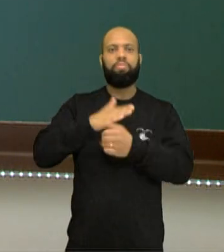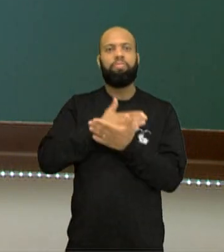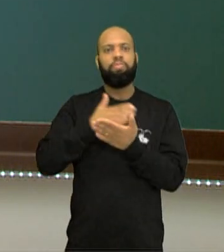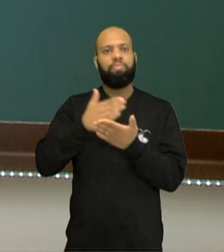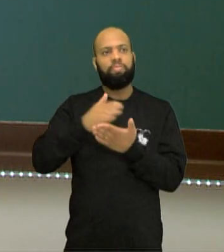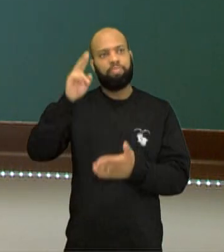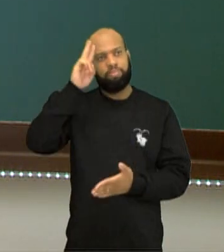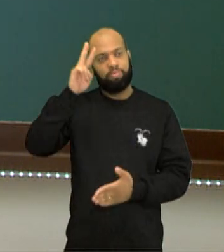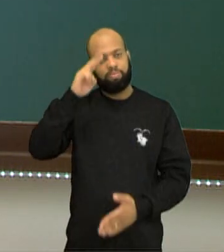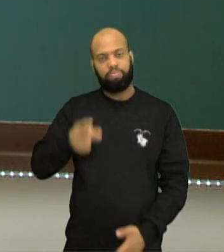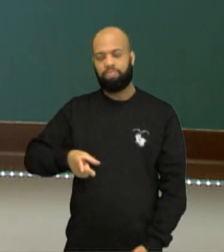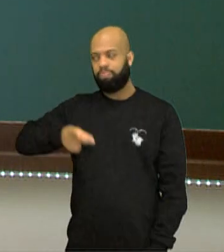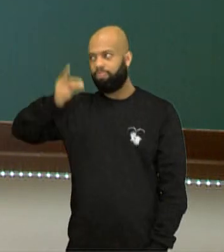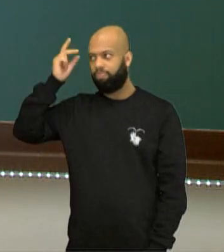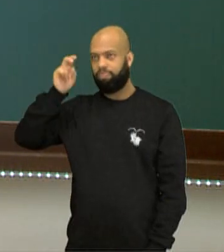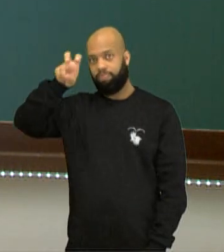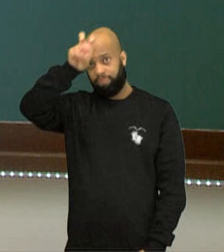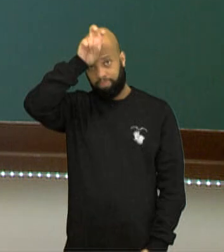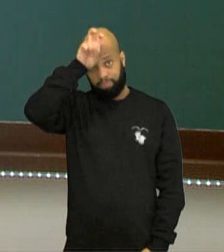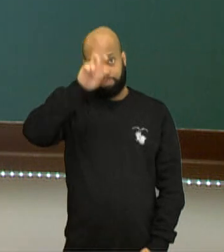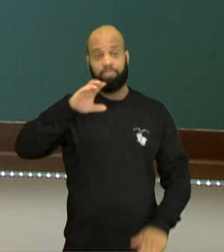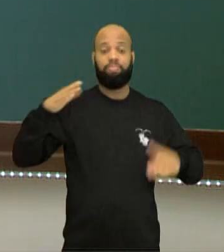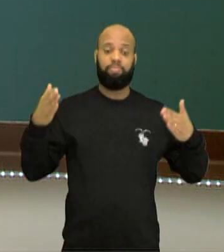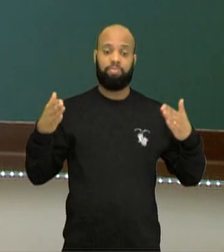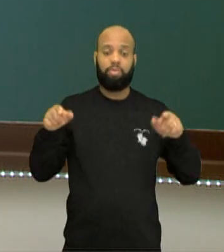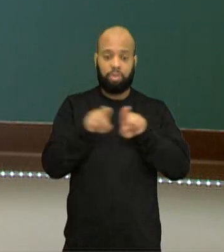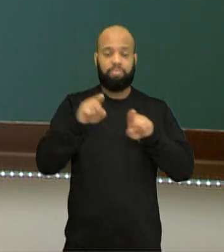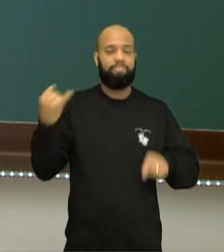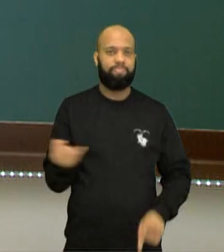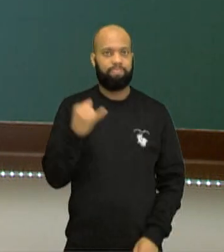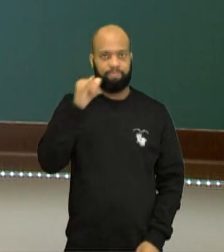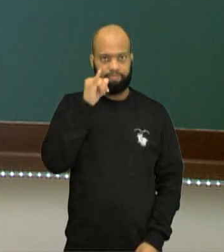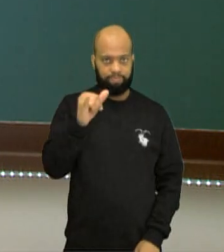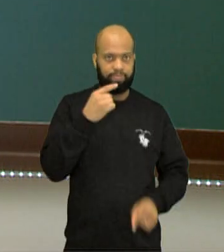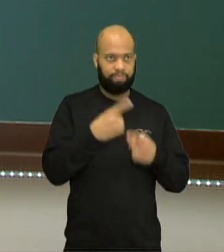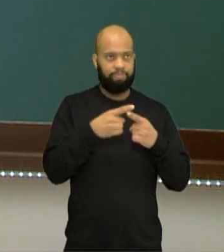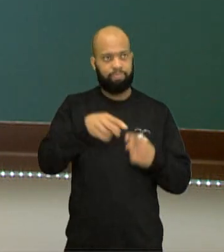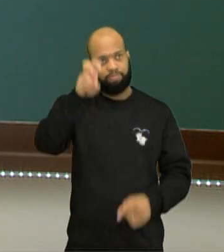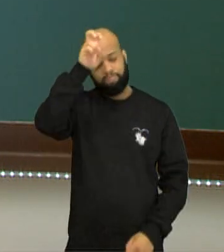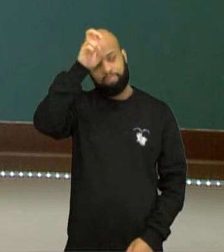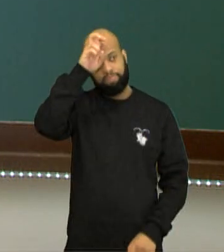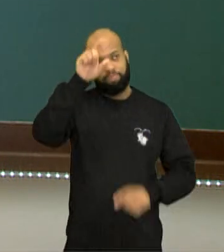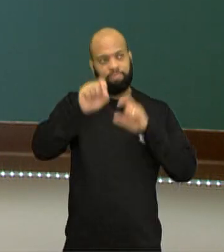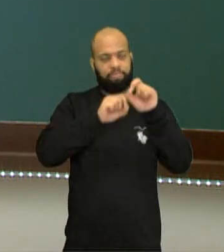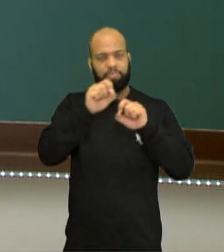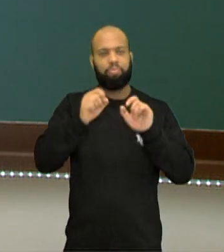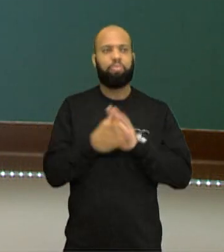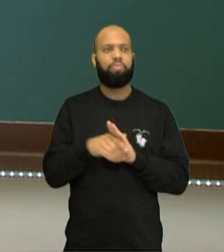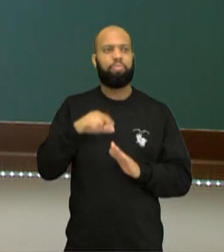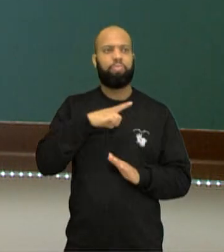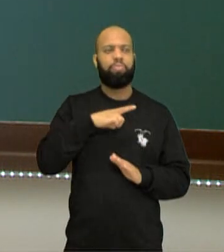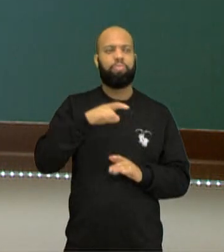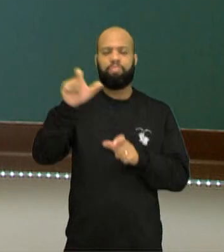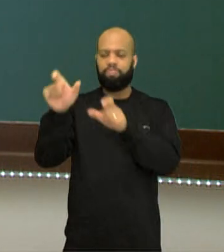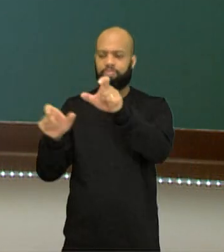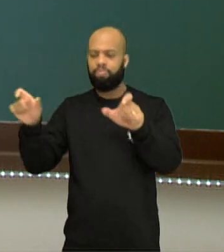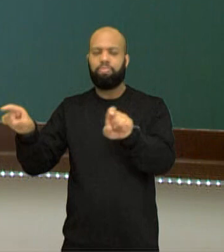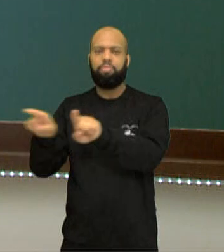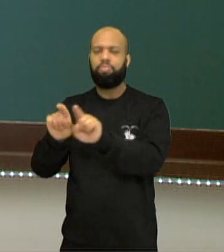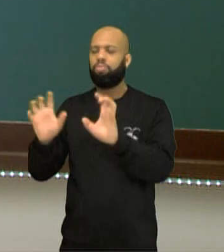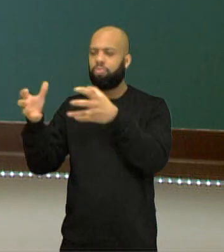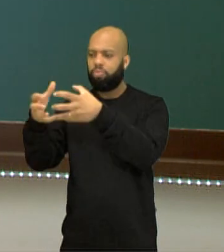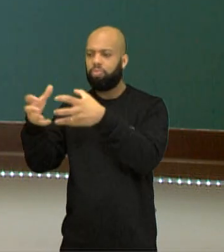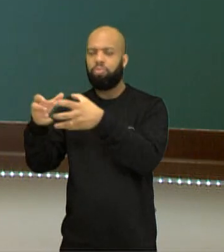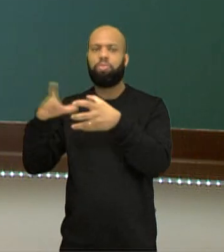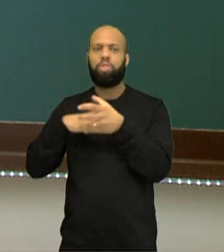história antiga dentro do Egito. Lembrando vocês que o Egito era bastante pessoas ou pequenas tribos que